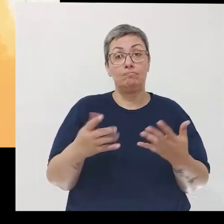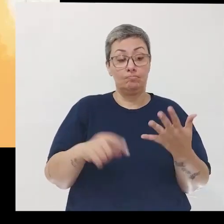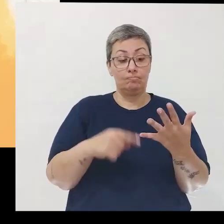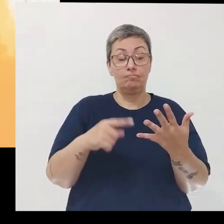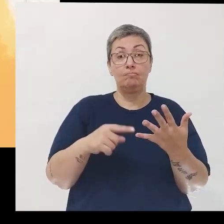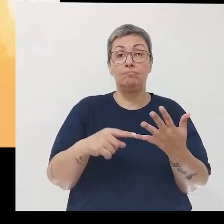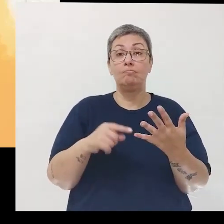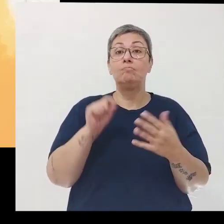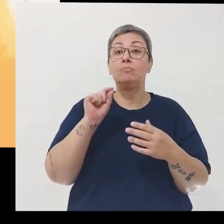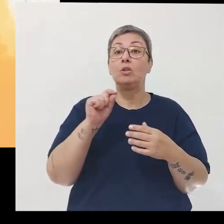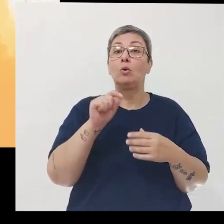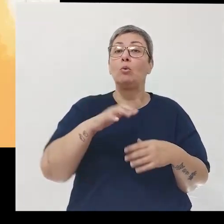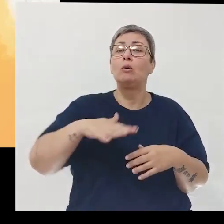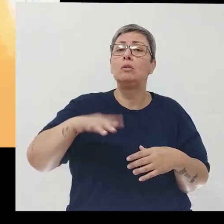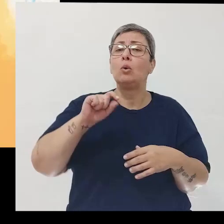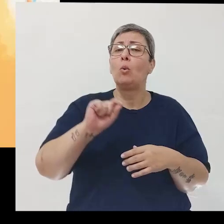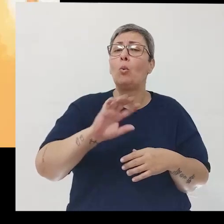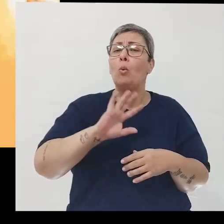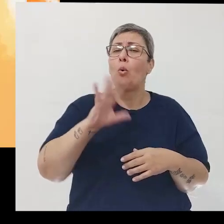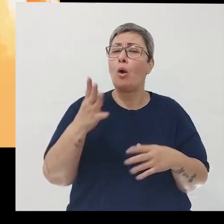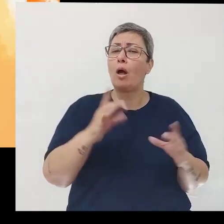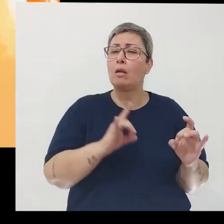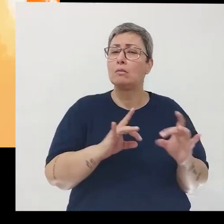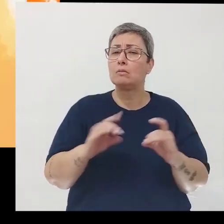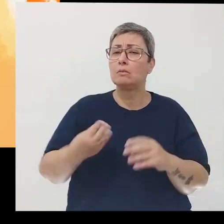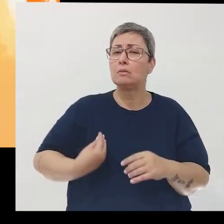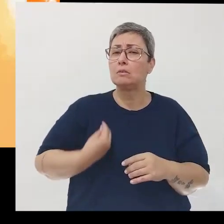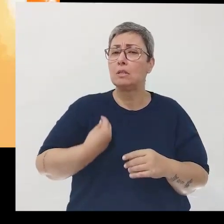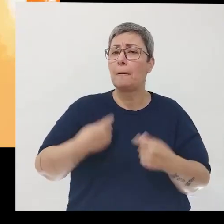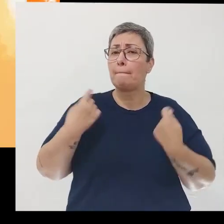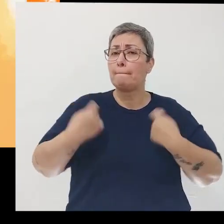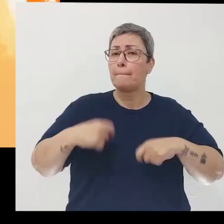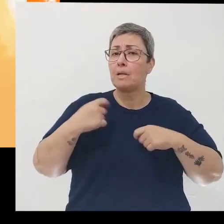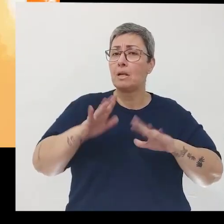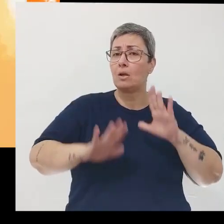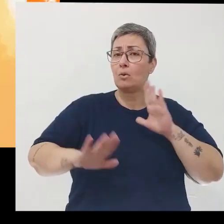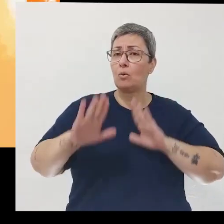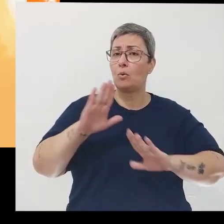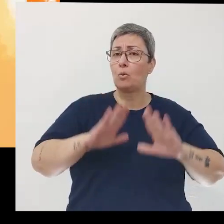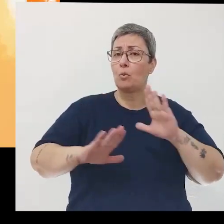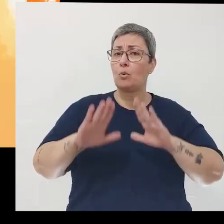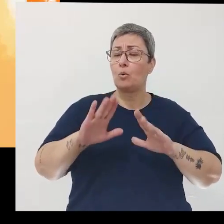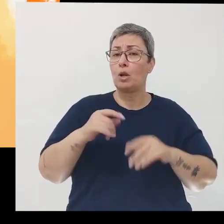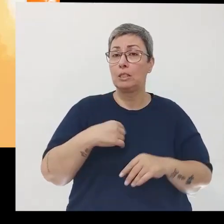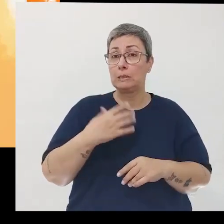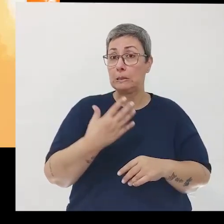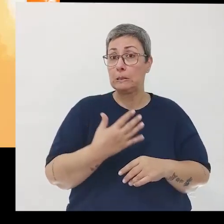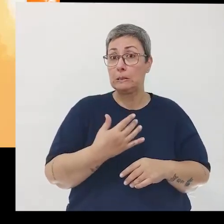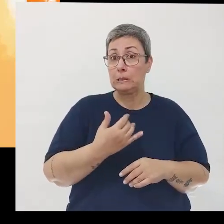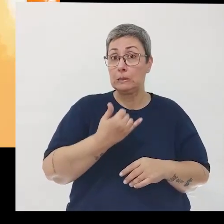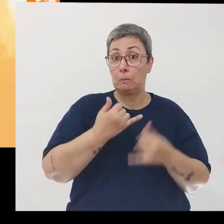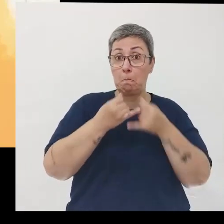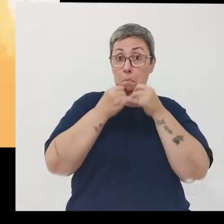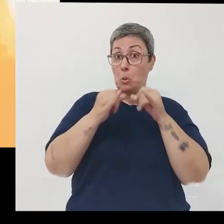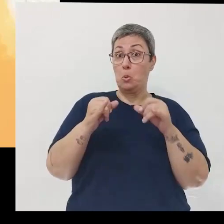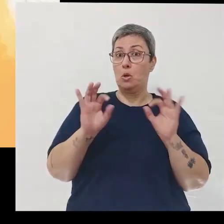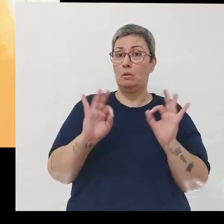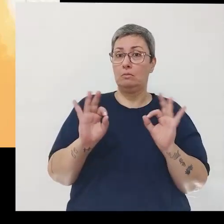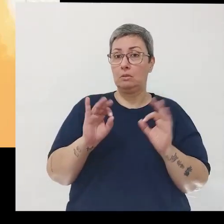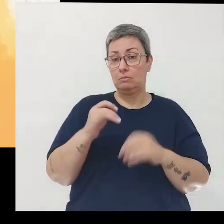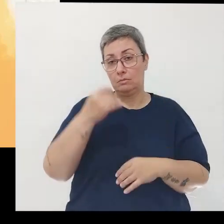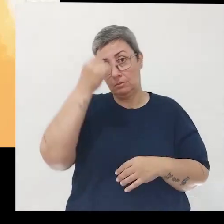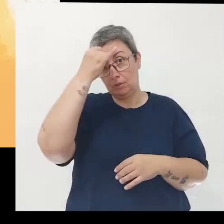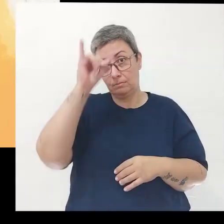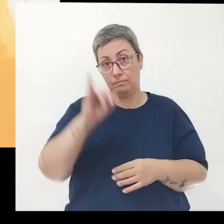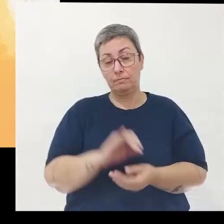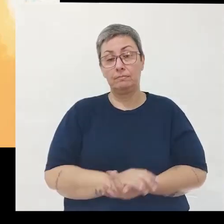E, finalmente, em que situações do seu dia a dia você precisa tomar cuidado para não receber um